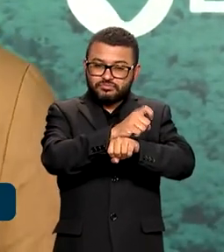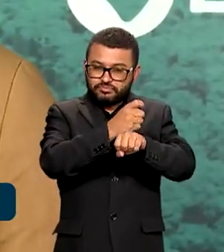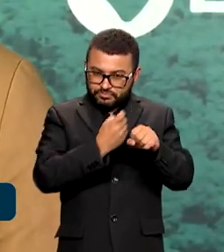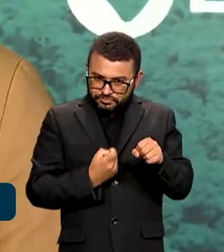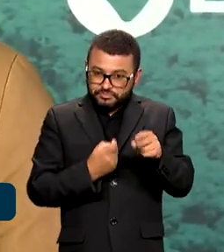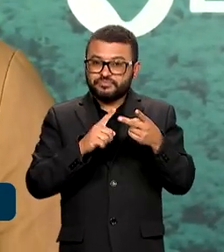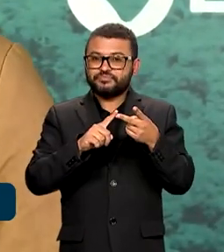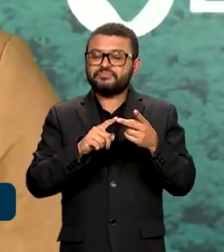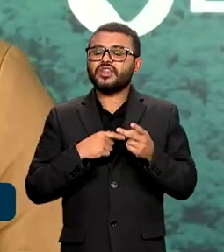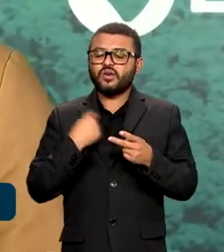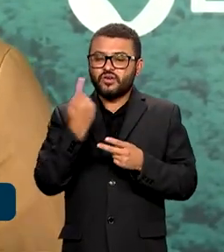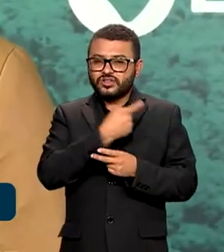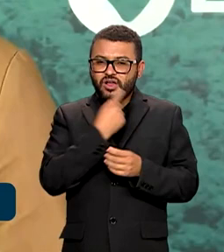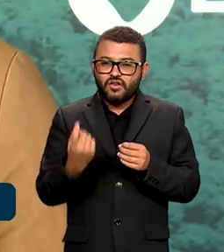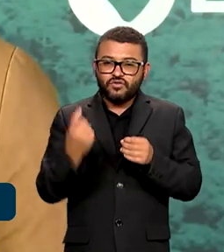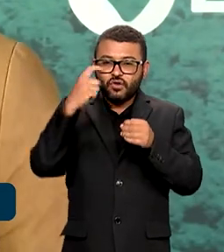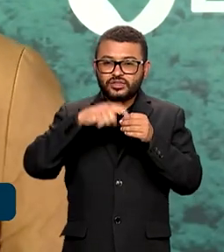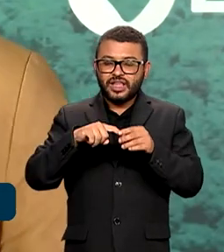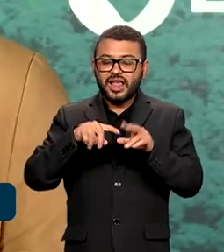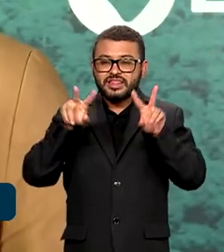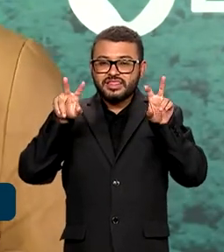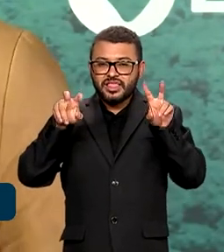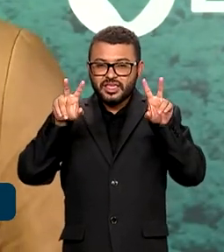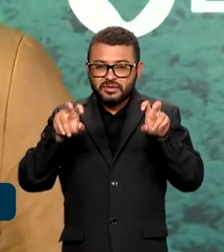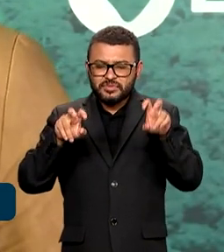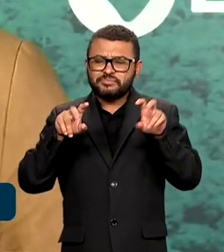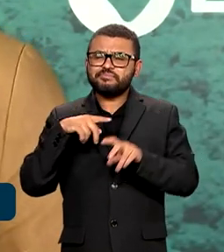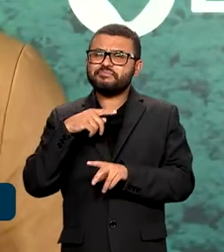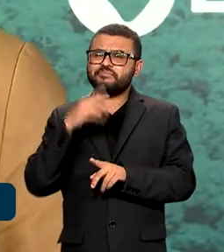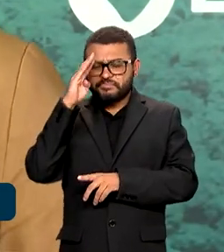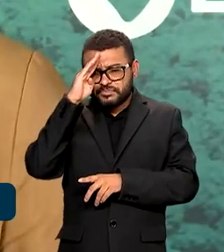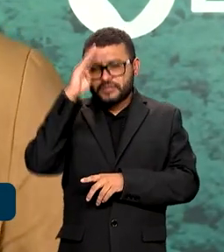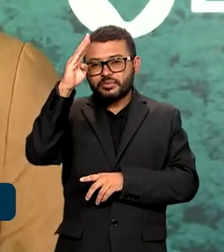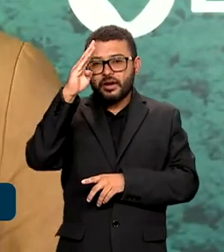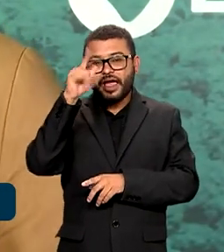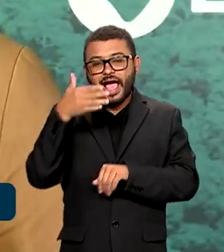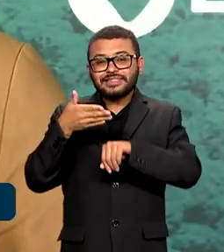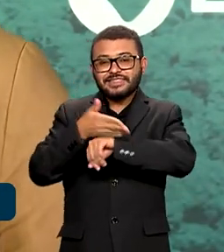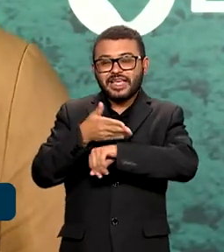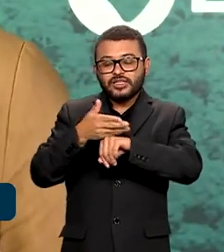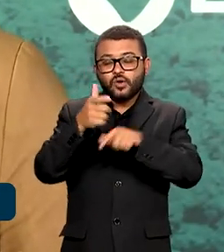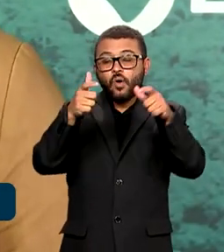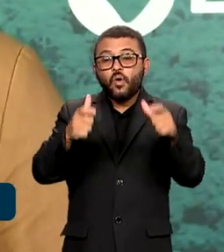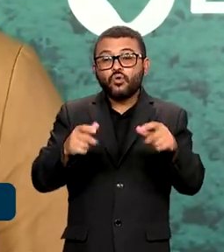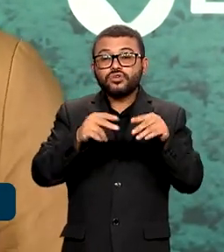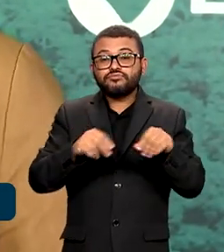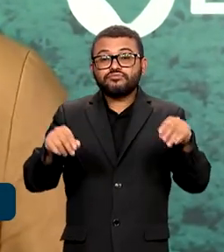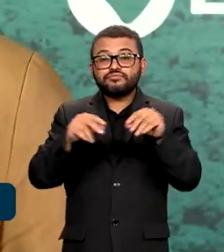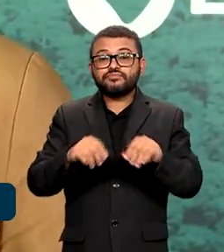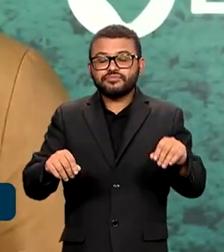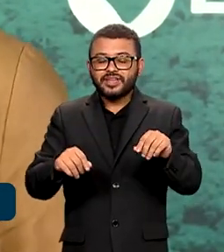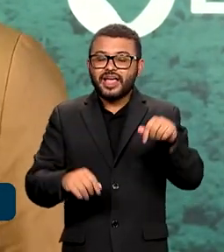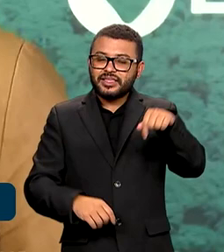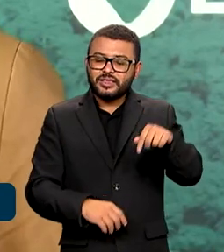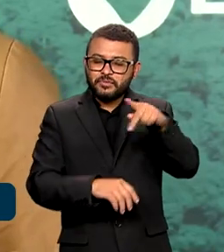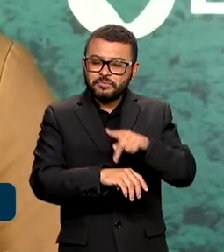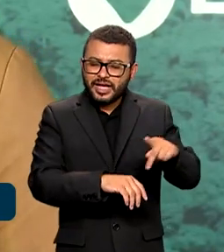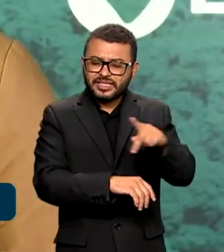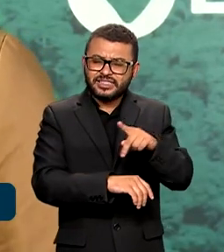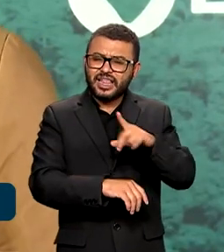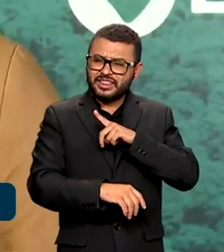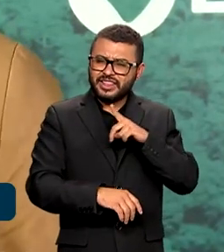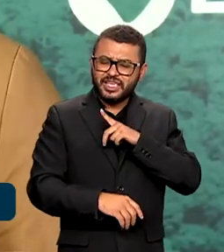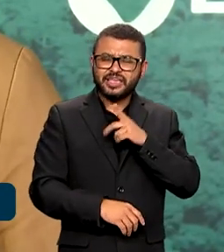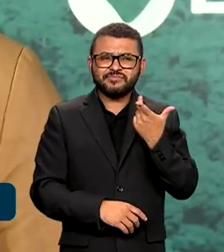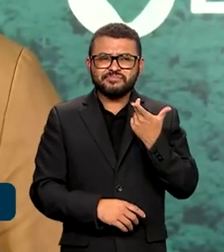esse lugar e começa a pautar, a gente começa a pensar, primeira coisa, o acesso ao território. Algo que é, no nosso país, algo muito grave, que